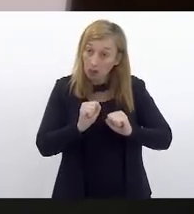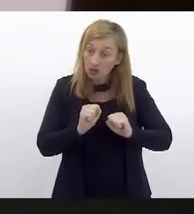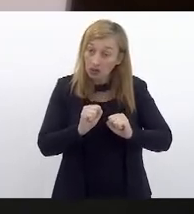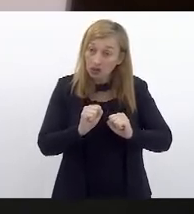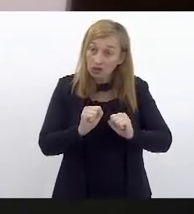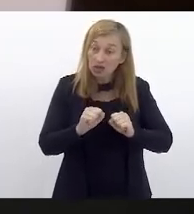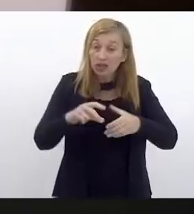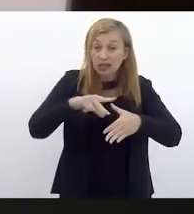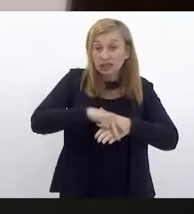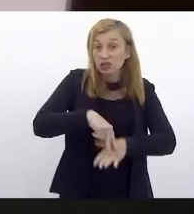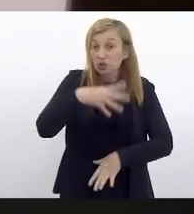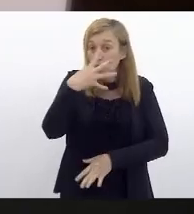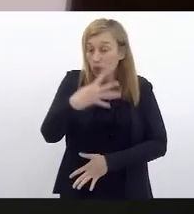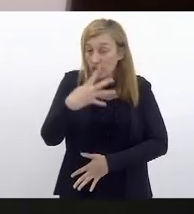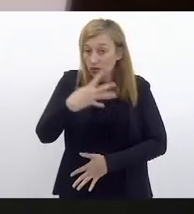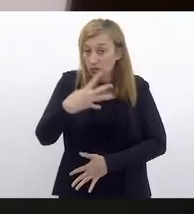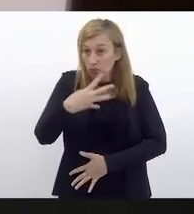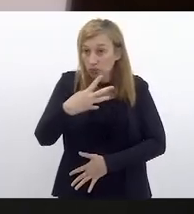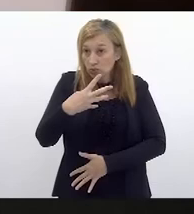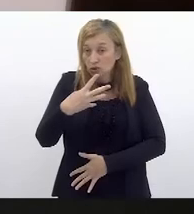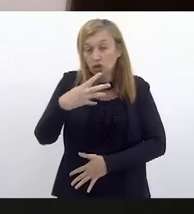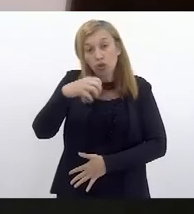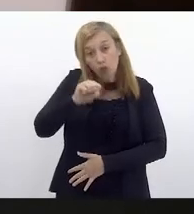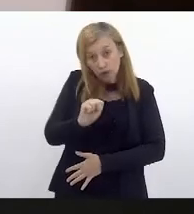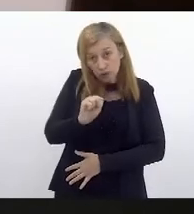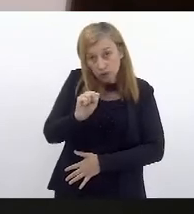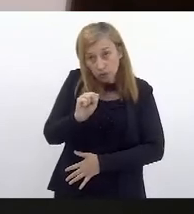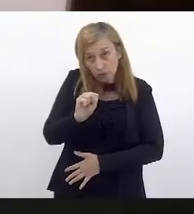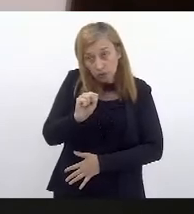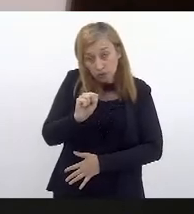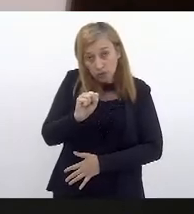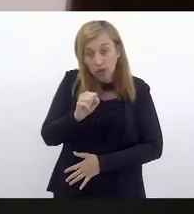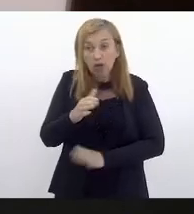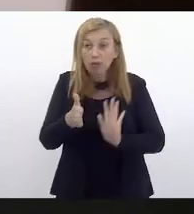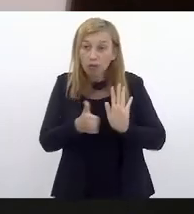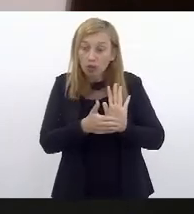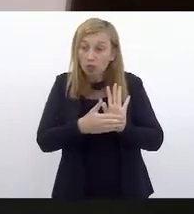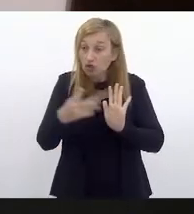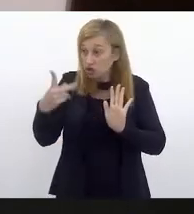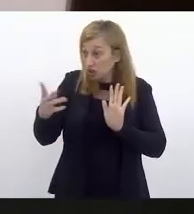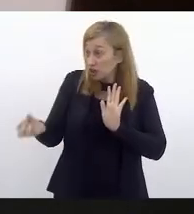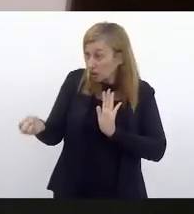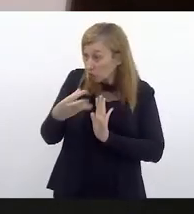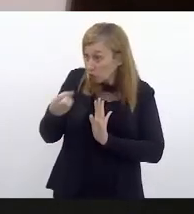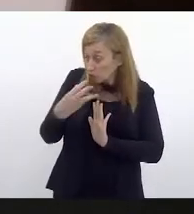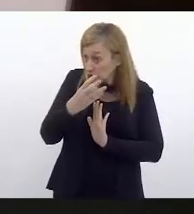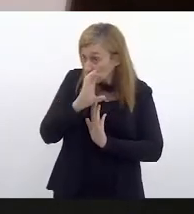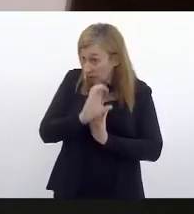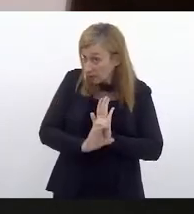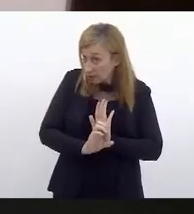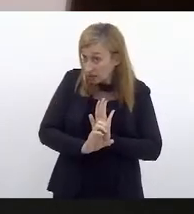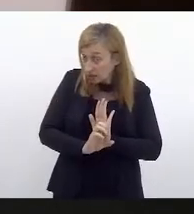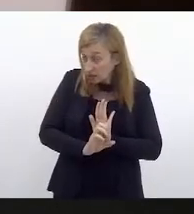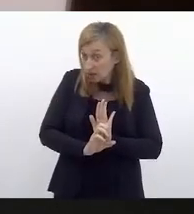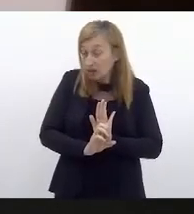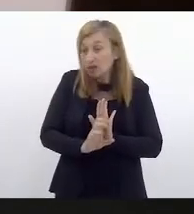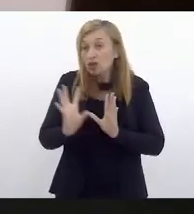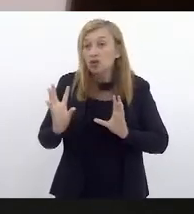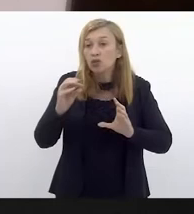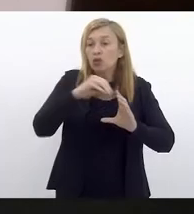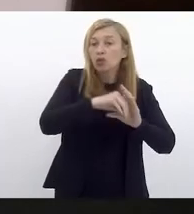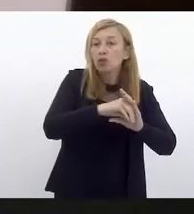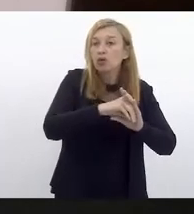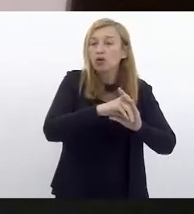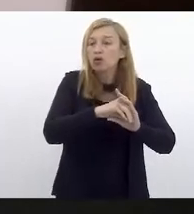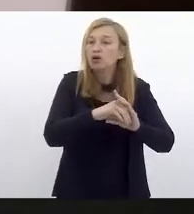incisos 4 e 8, que ele propõe, que é a novidade dessa emenda, e colocar como uma